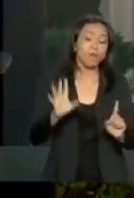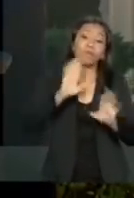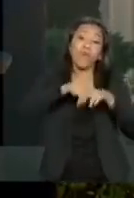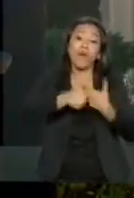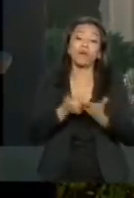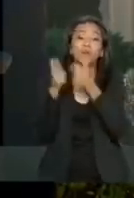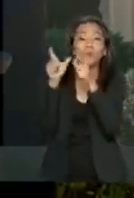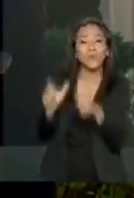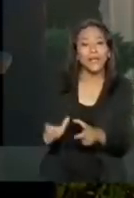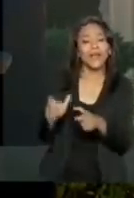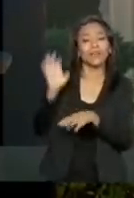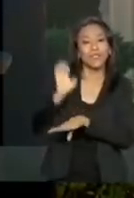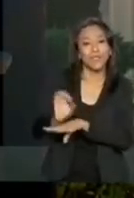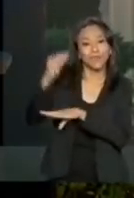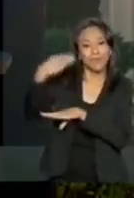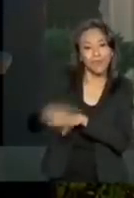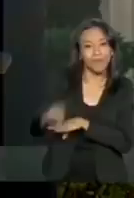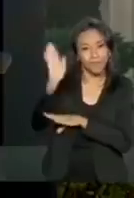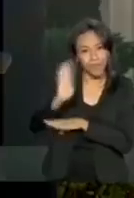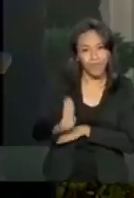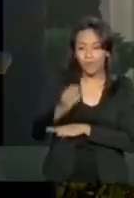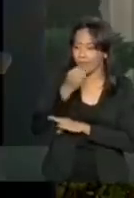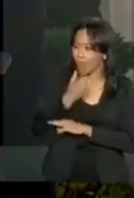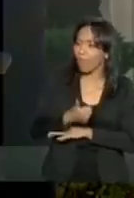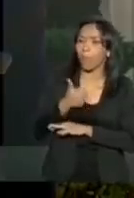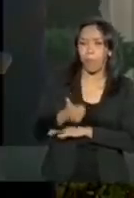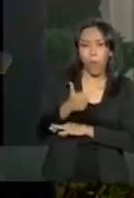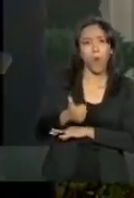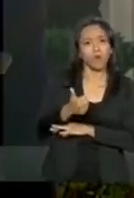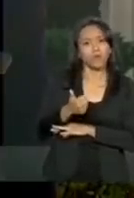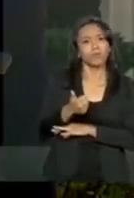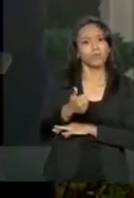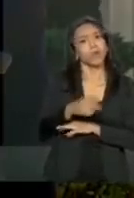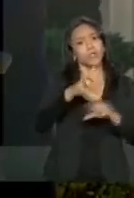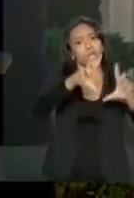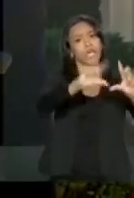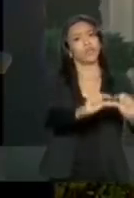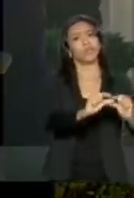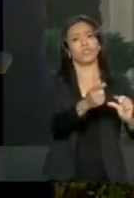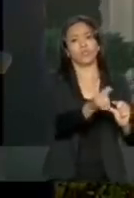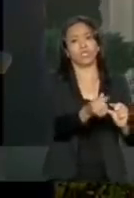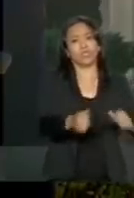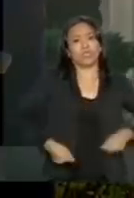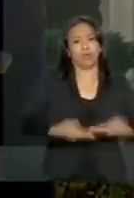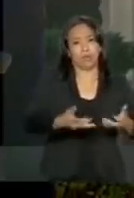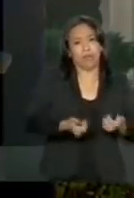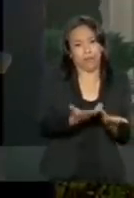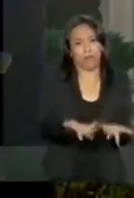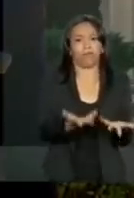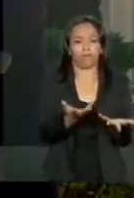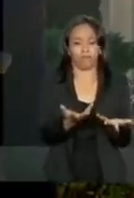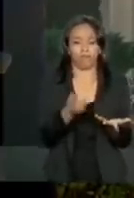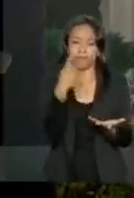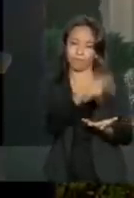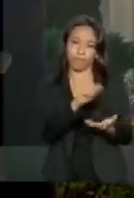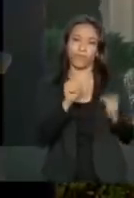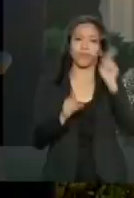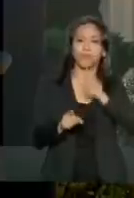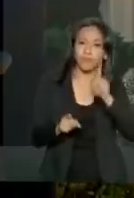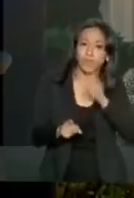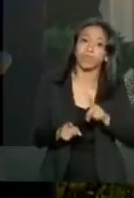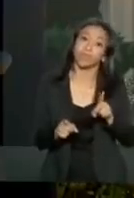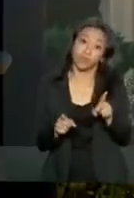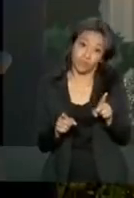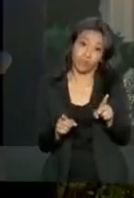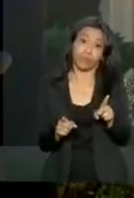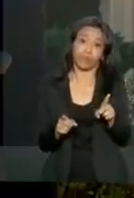localização, muito dinheiro poderá ser poupado. Eu acho que os voos serão